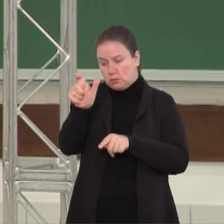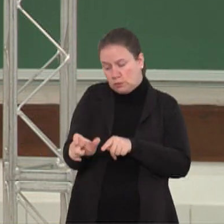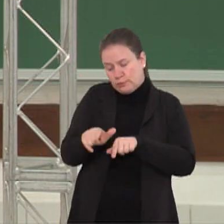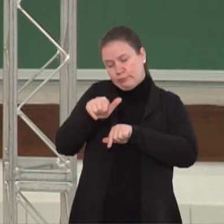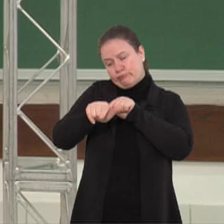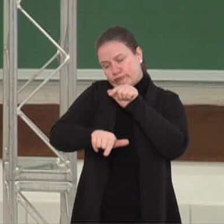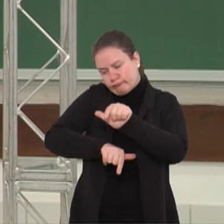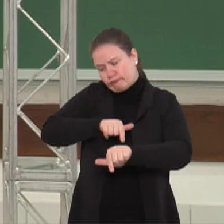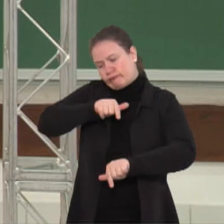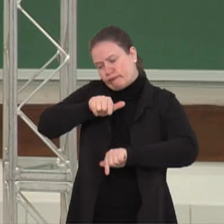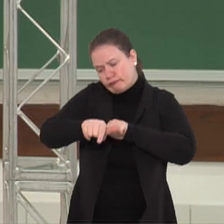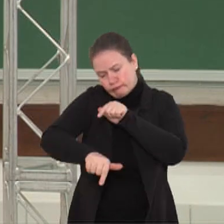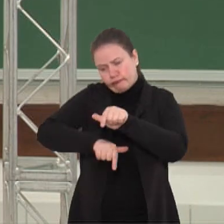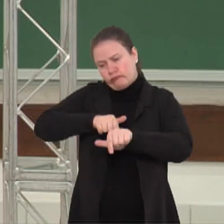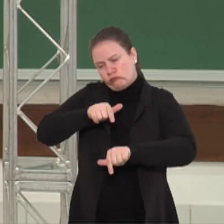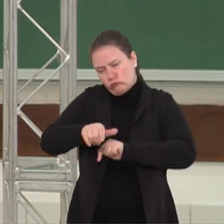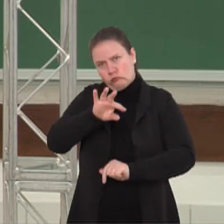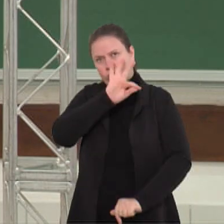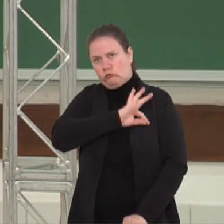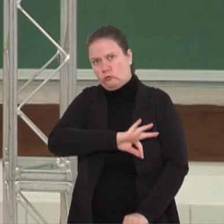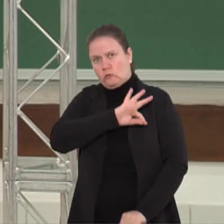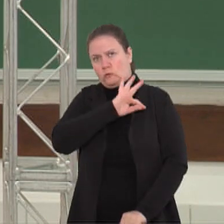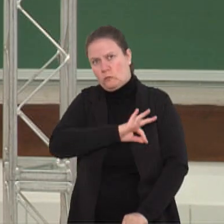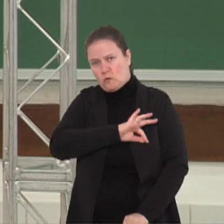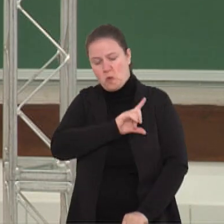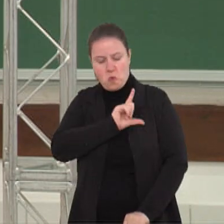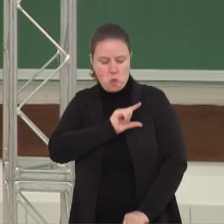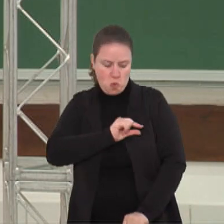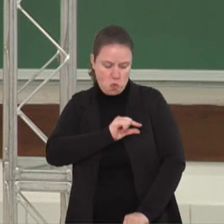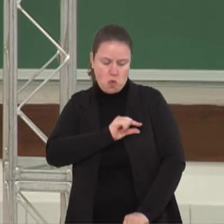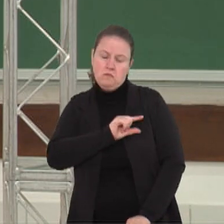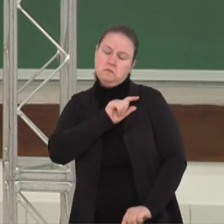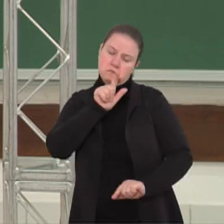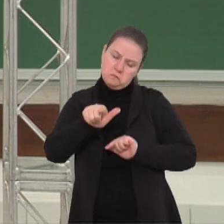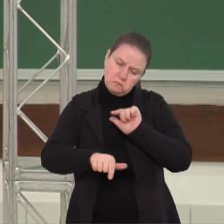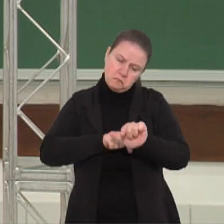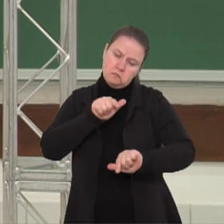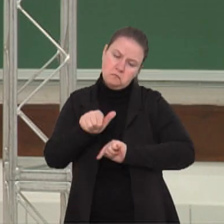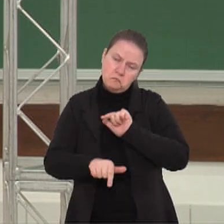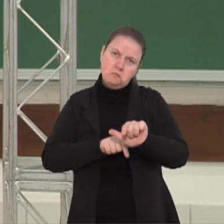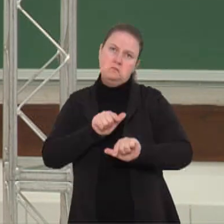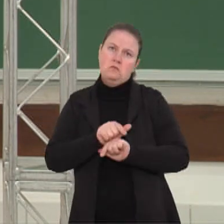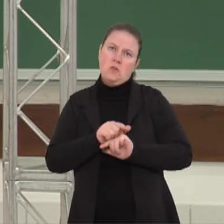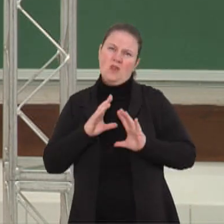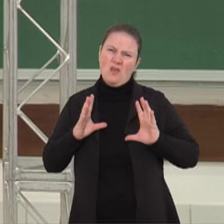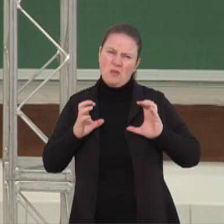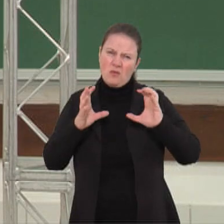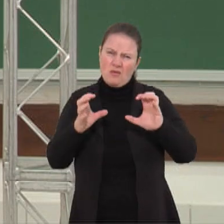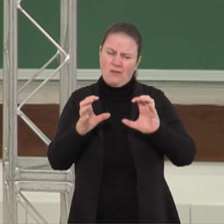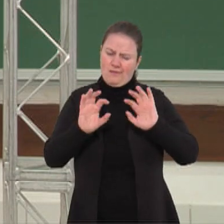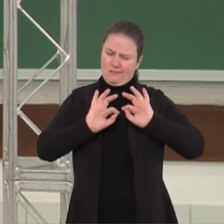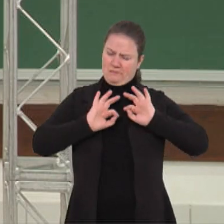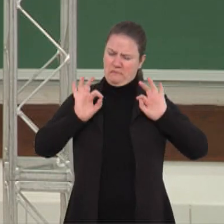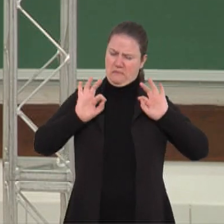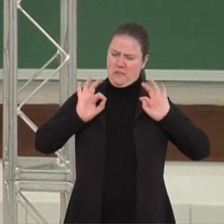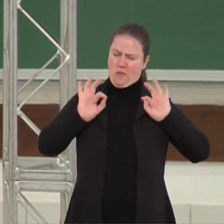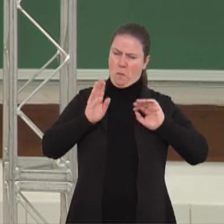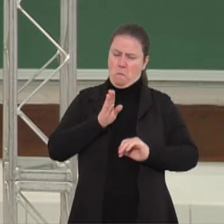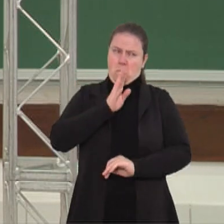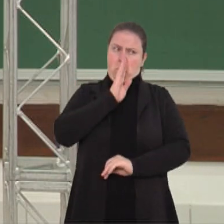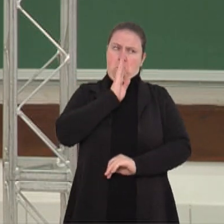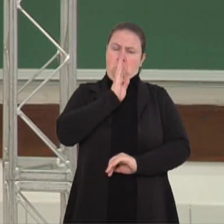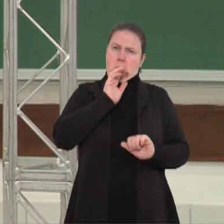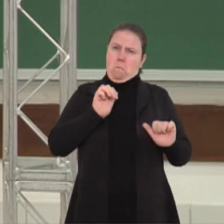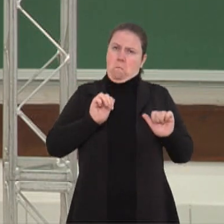ser trabalhador, ganhar o salário mínimo dele e não ficar causando brigas. Isso, então, é